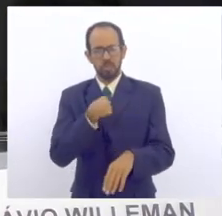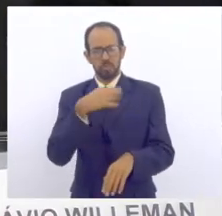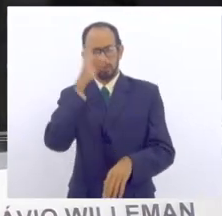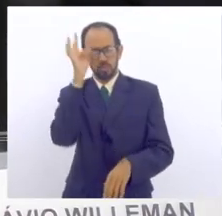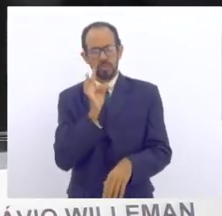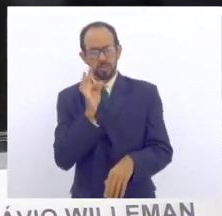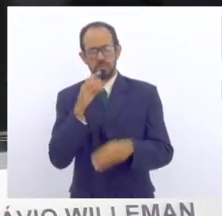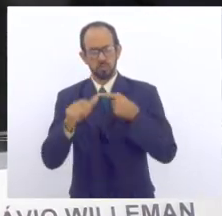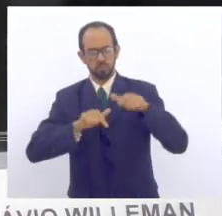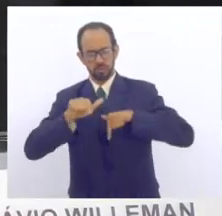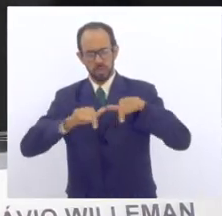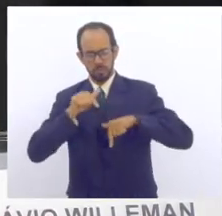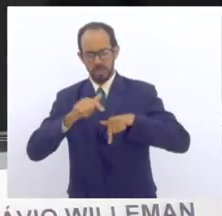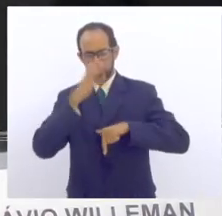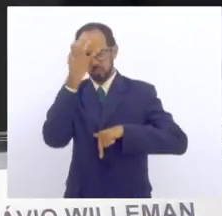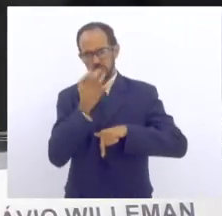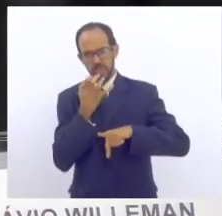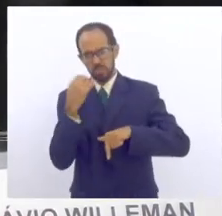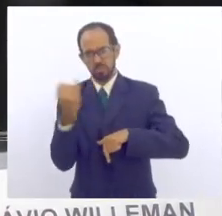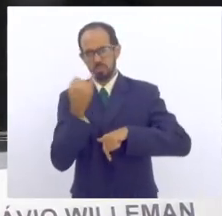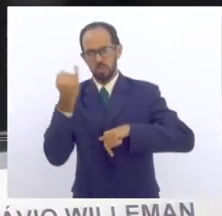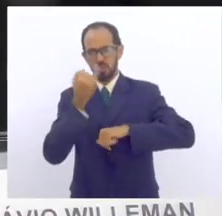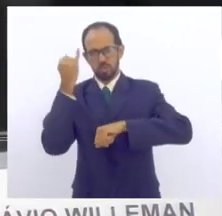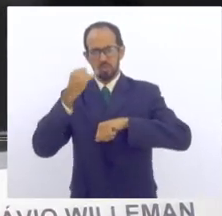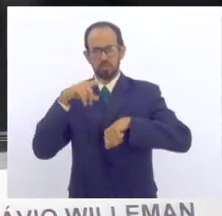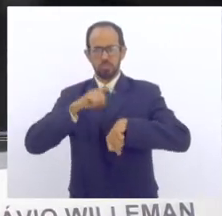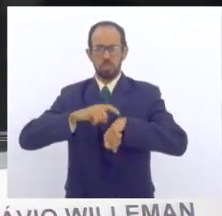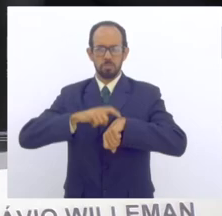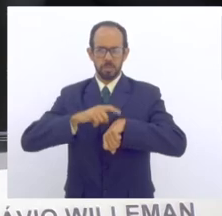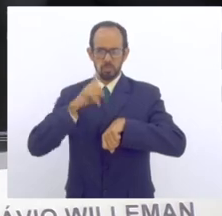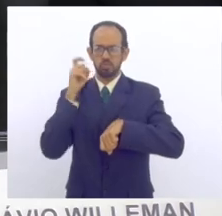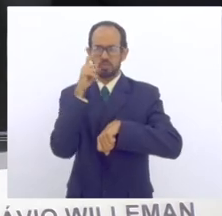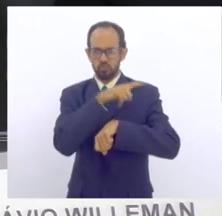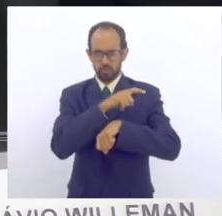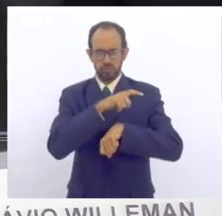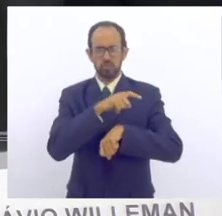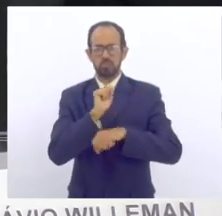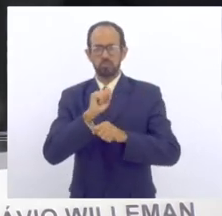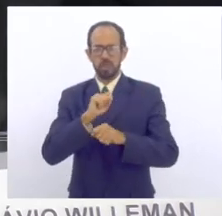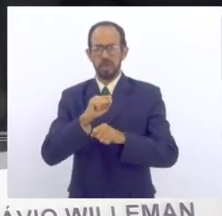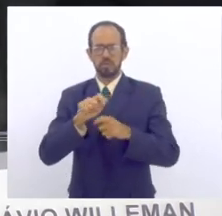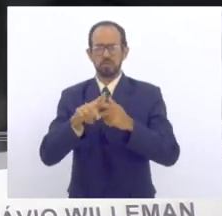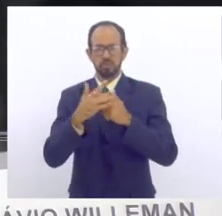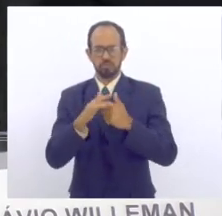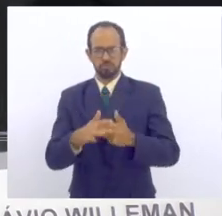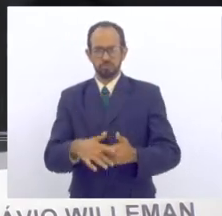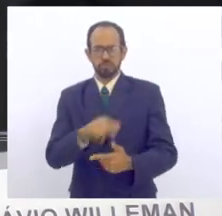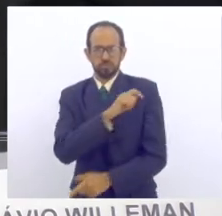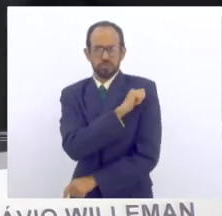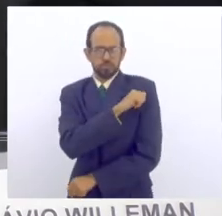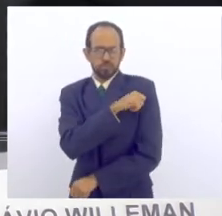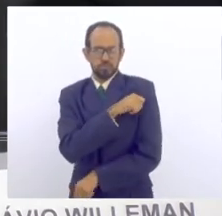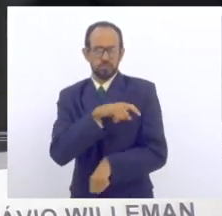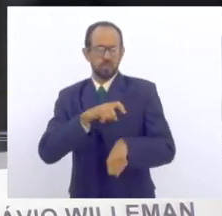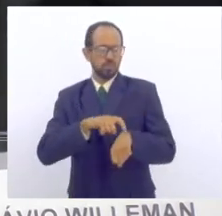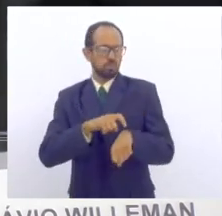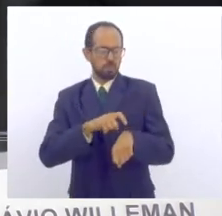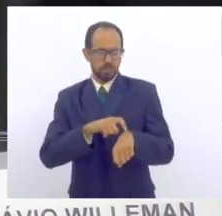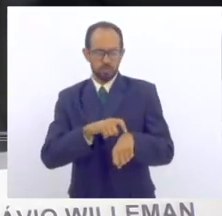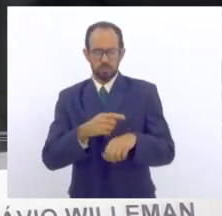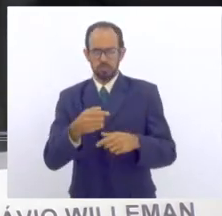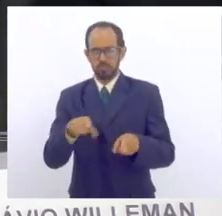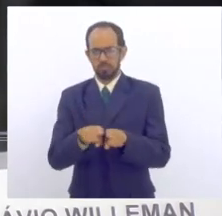importante relevante no momento difícil do estado para a sua recuperação fiscal naquela época quero